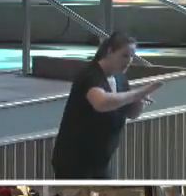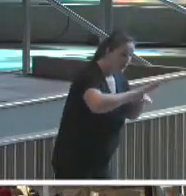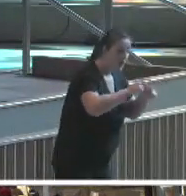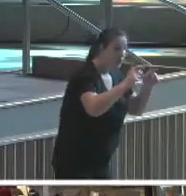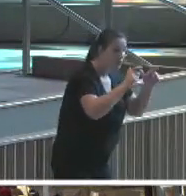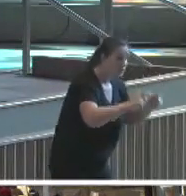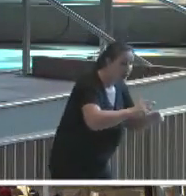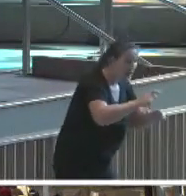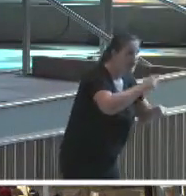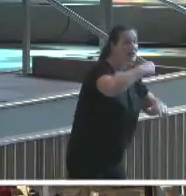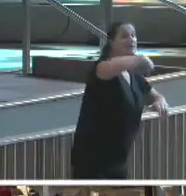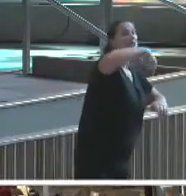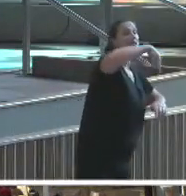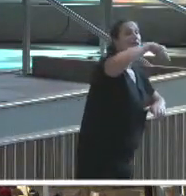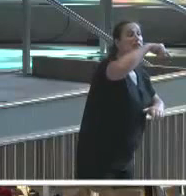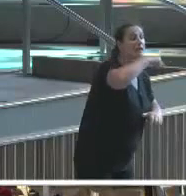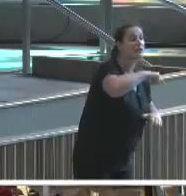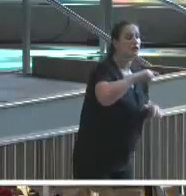santa é onde Deus está.